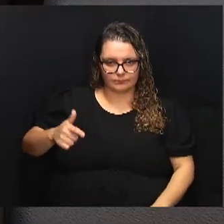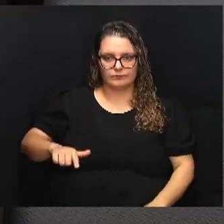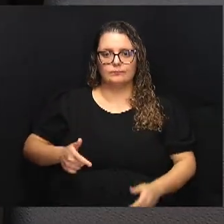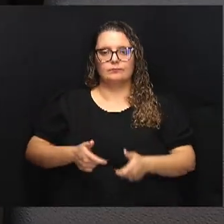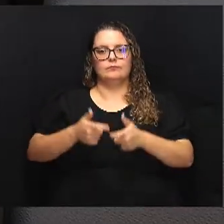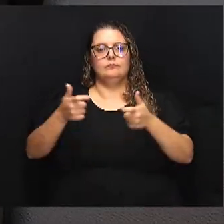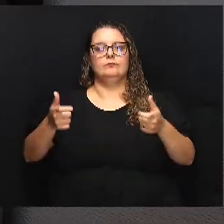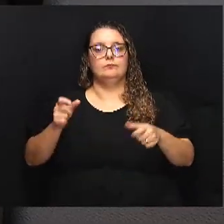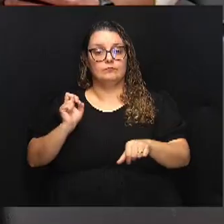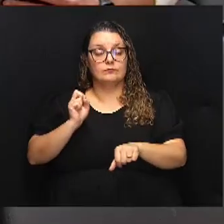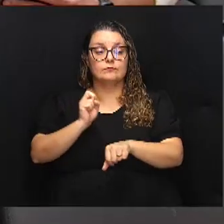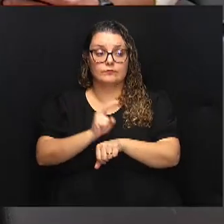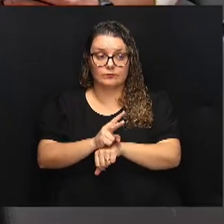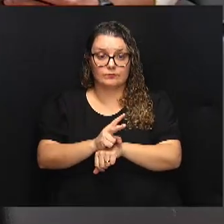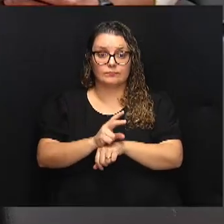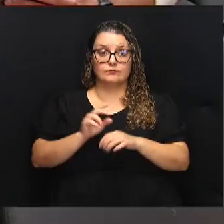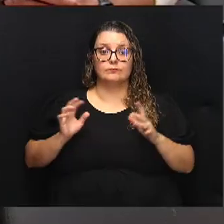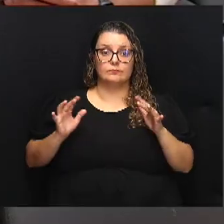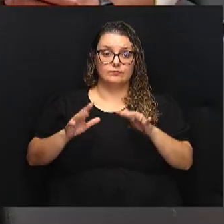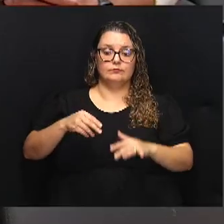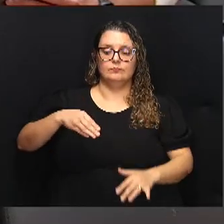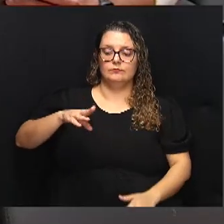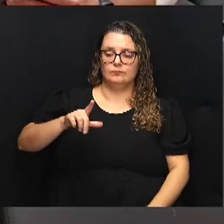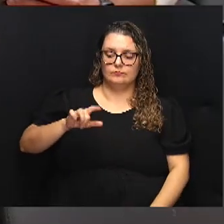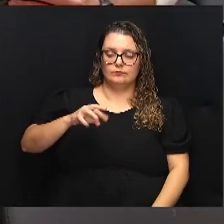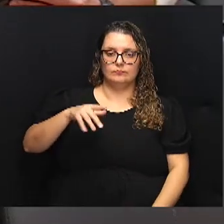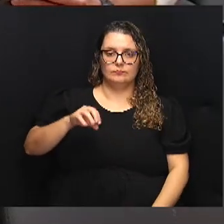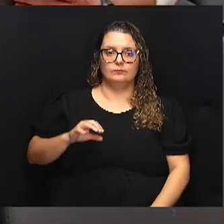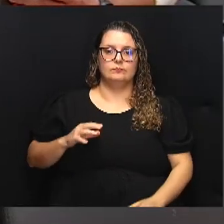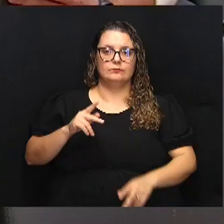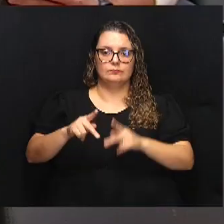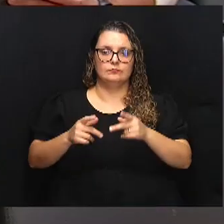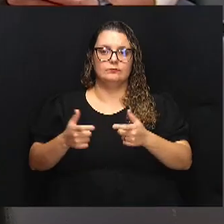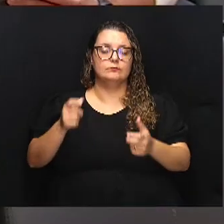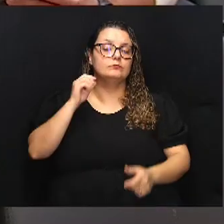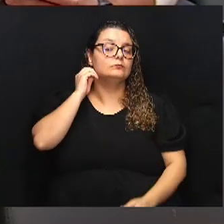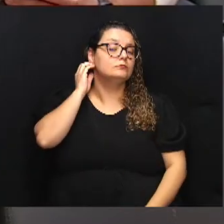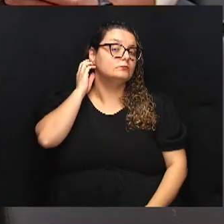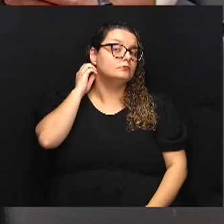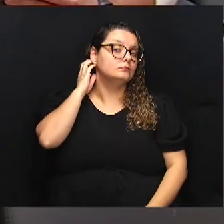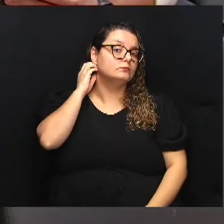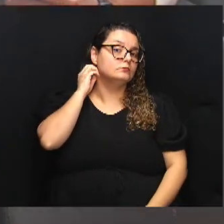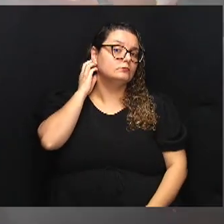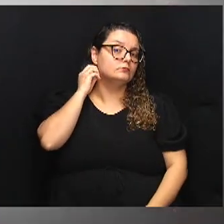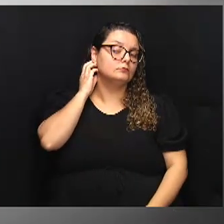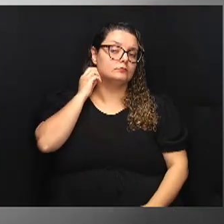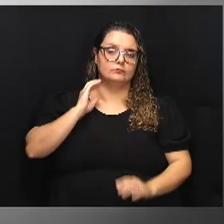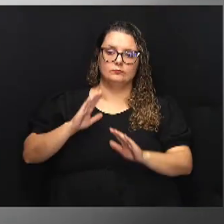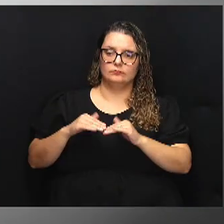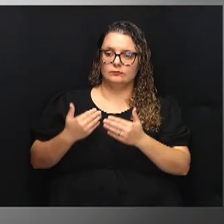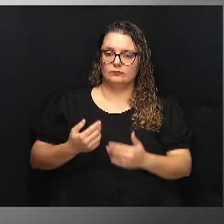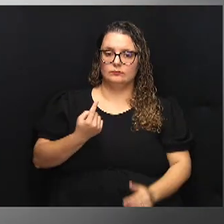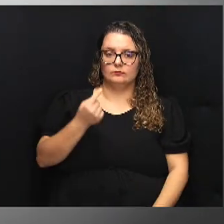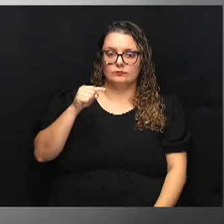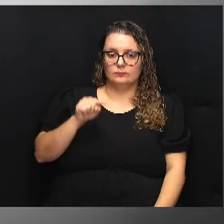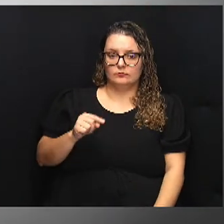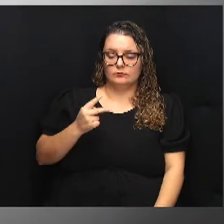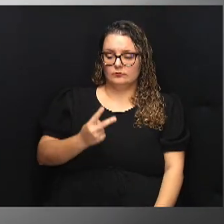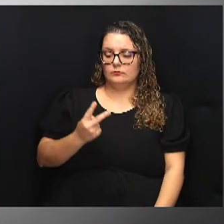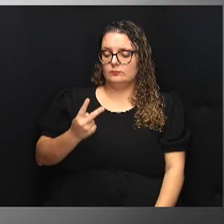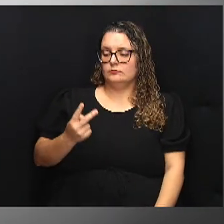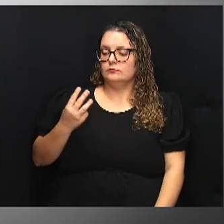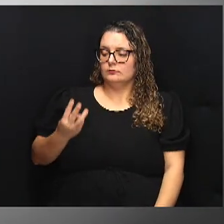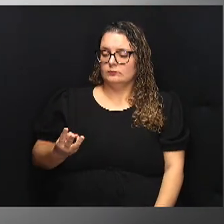as vagas, né, nos mutirões para a população em geral. Vereador, agora um requerimento do senhor, o